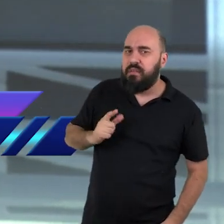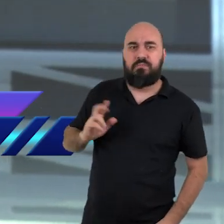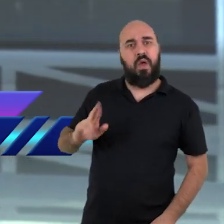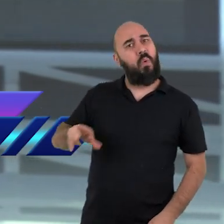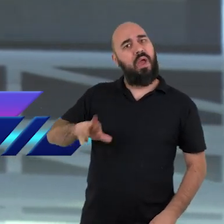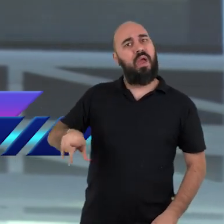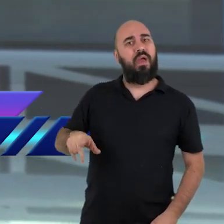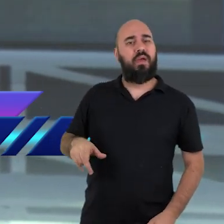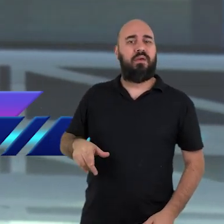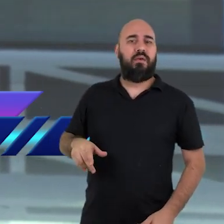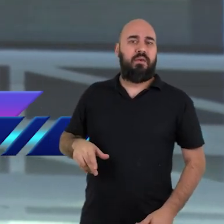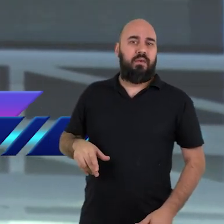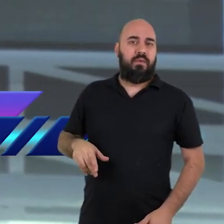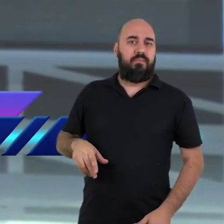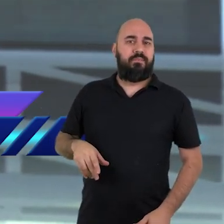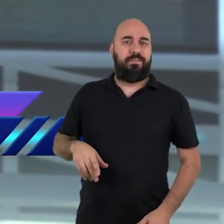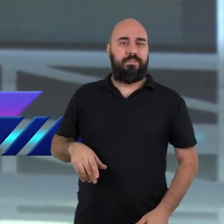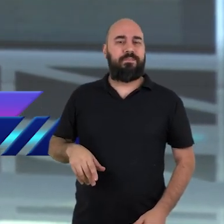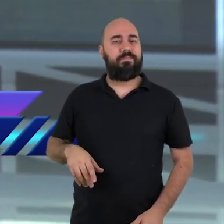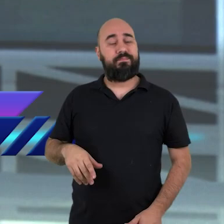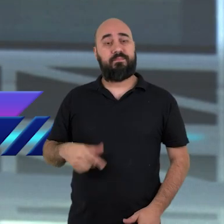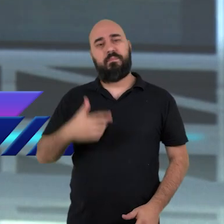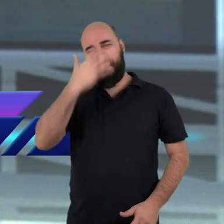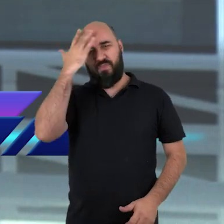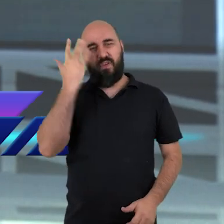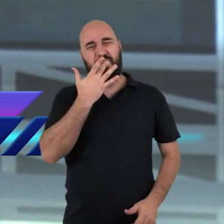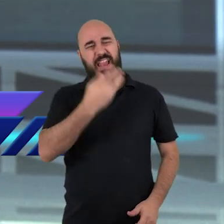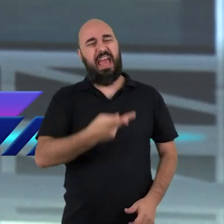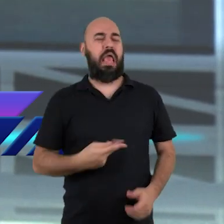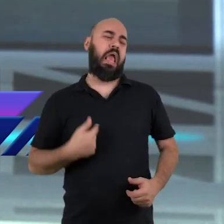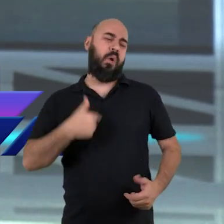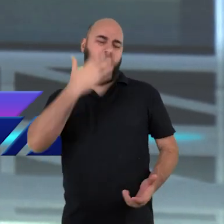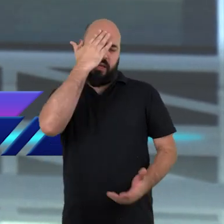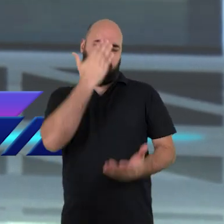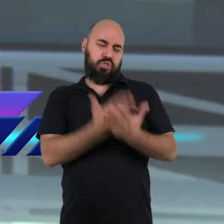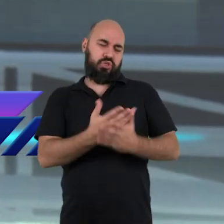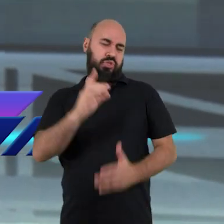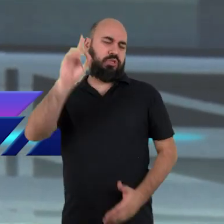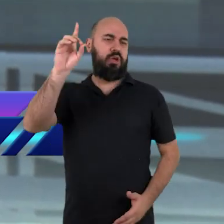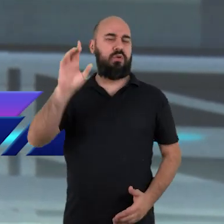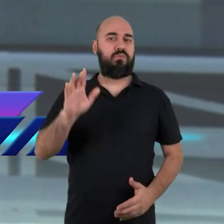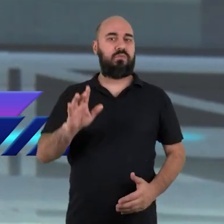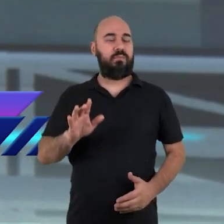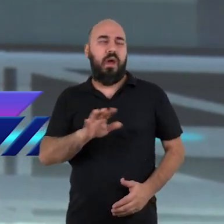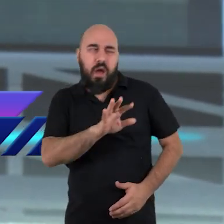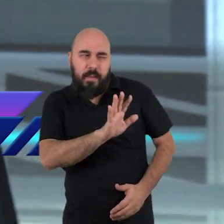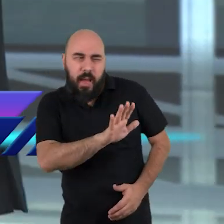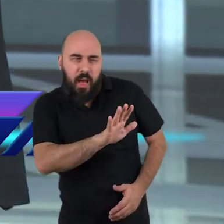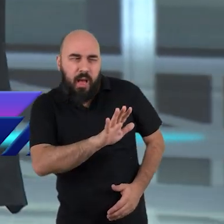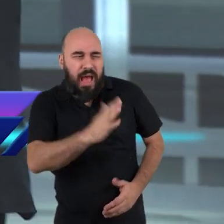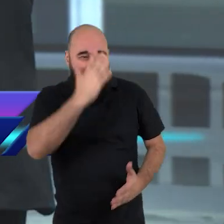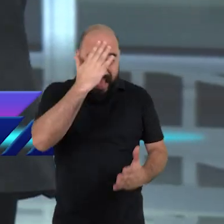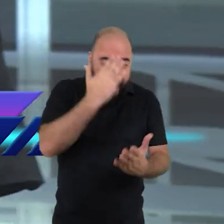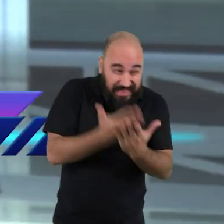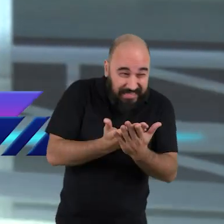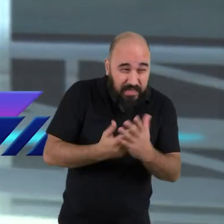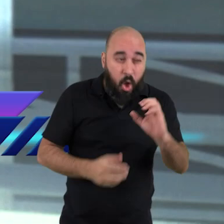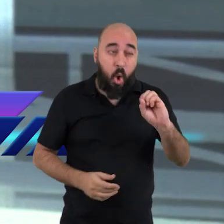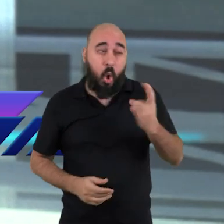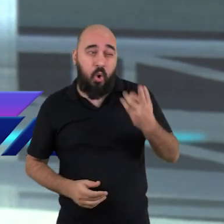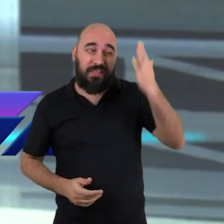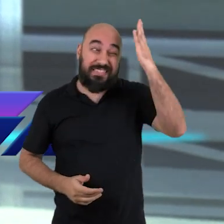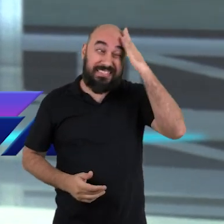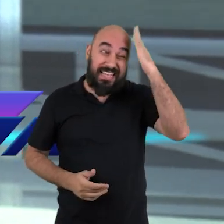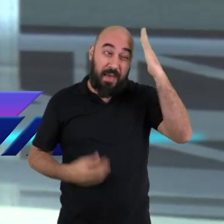Há muitas pessoas que falam assim: não, eu creio em Deus. Crê mesmo? Se você crê em Deus, uma